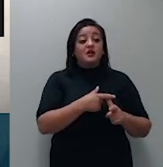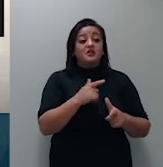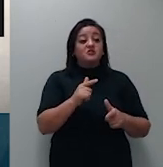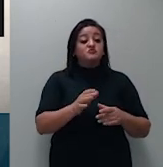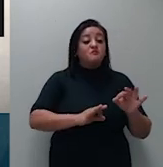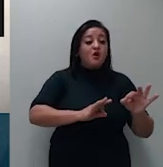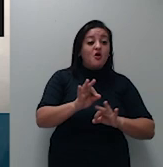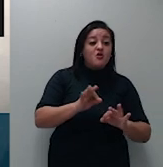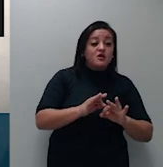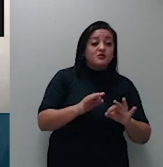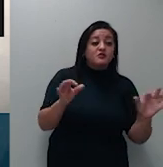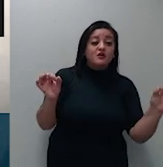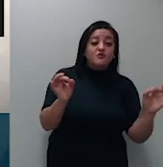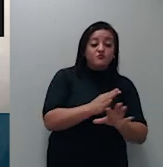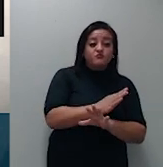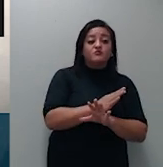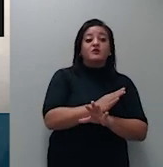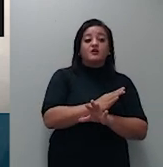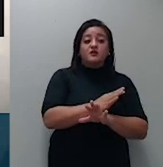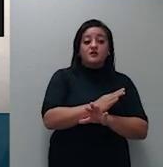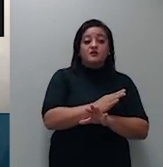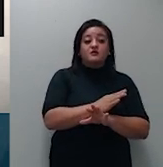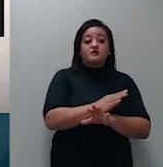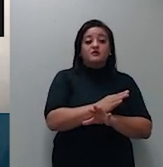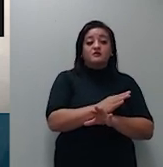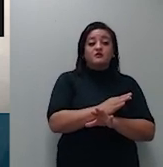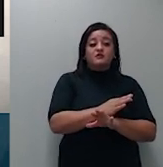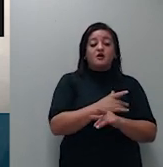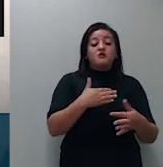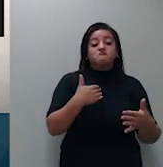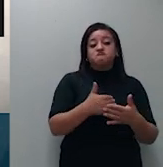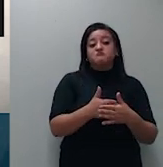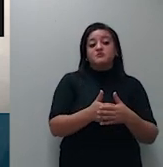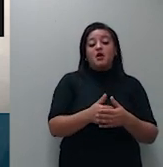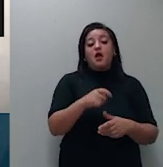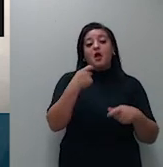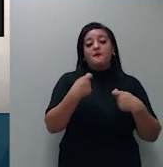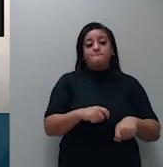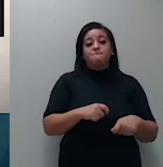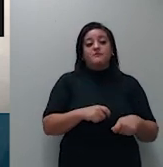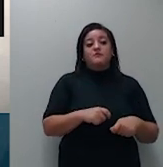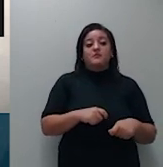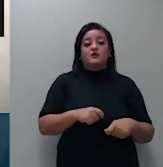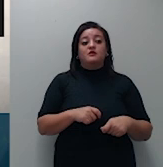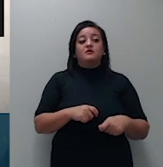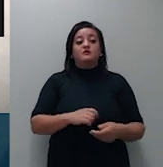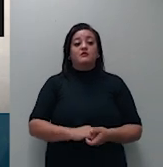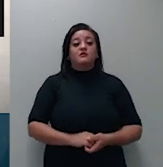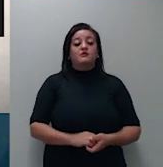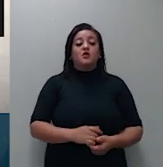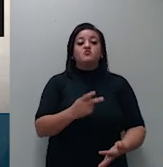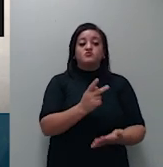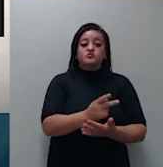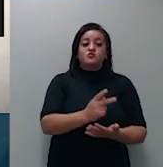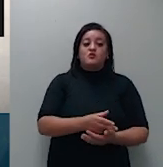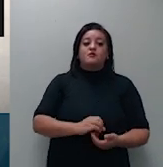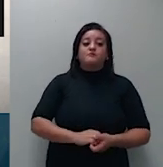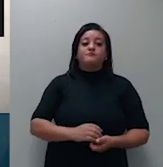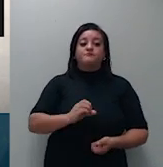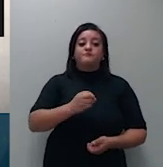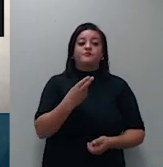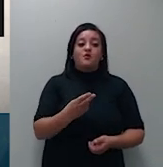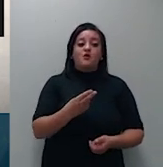habilitar encerrado o procedimento e ele pode tocar adianta